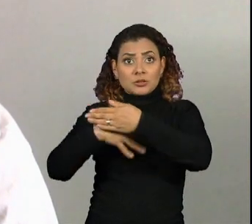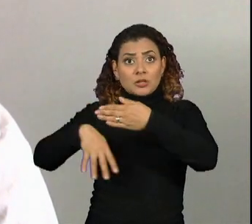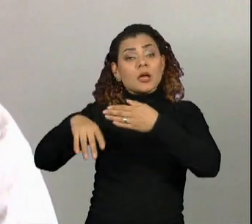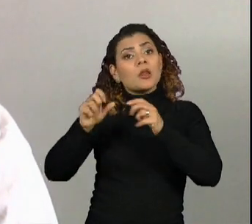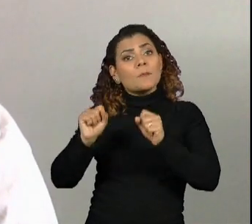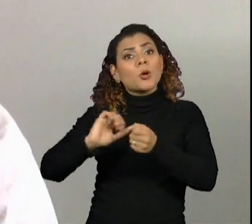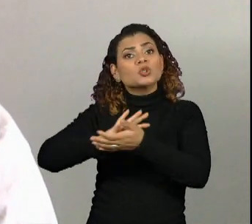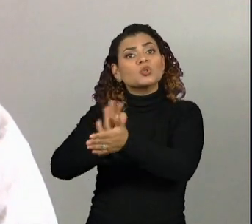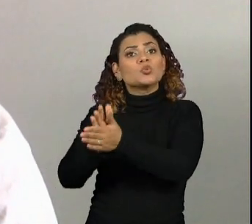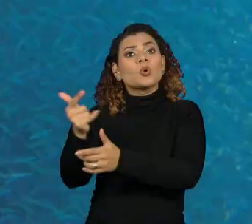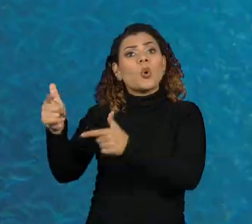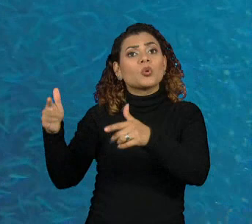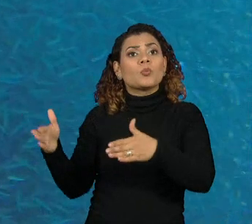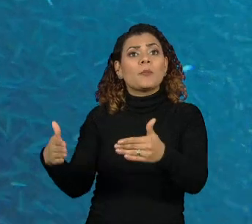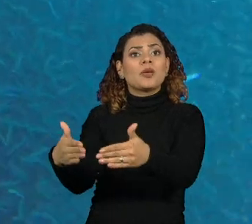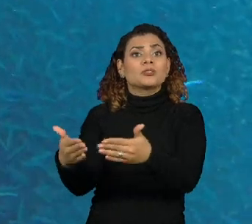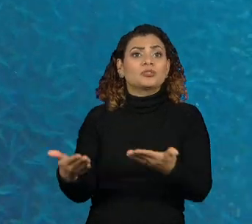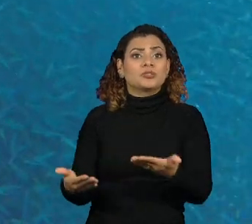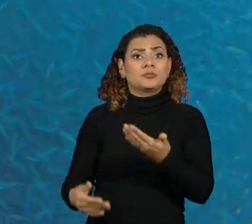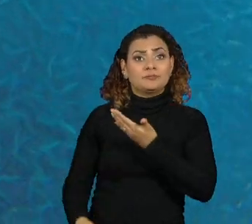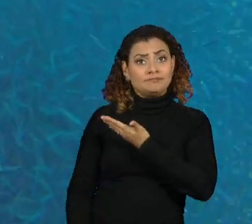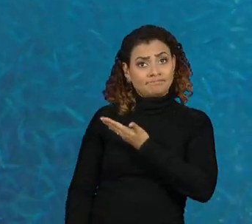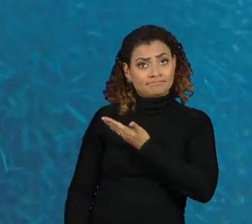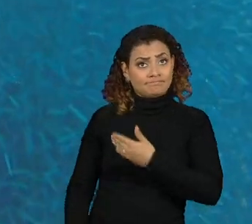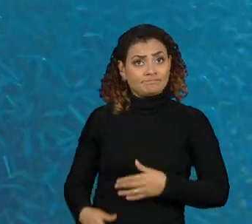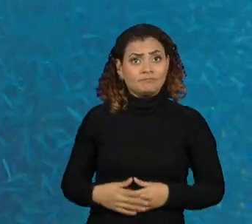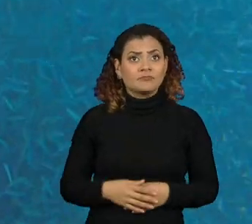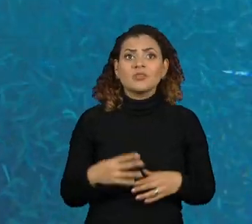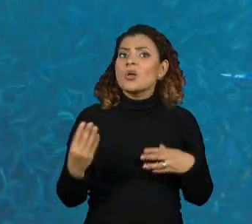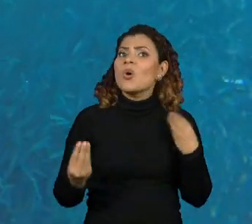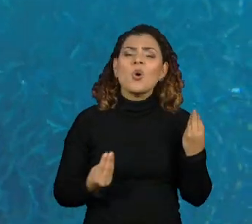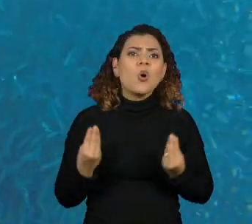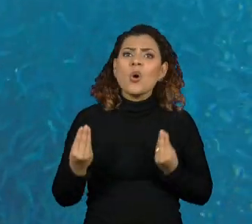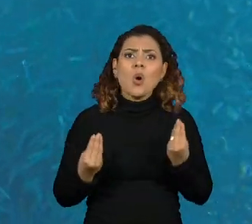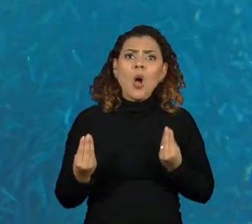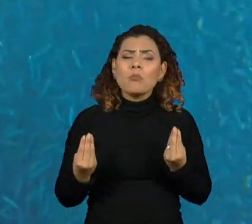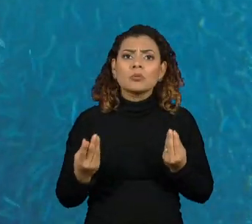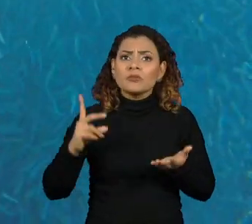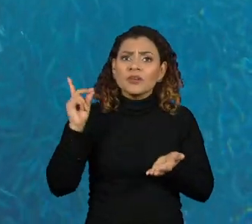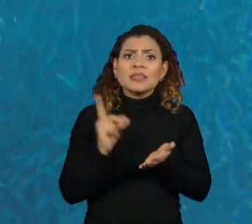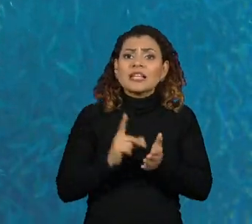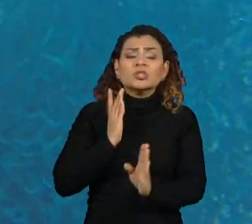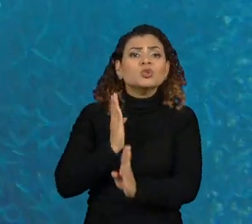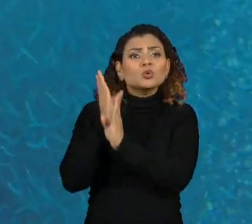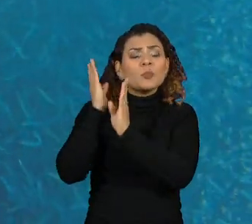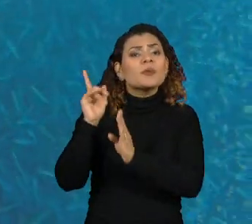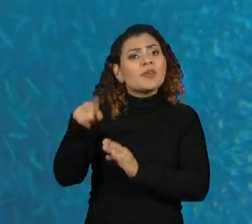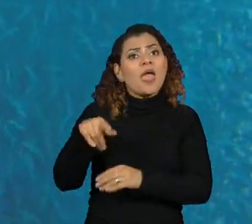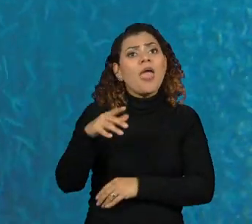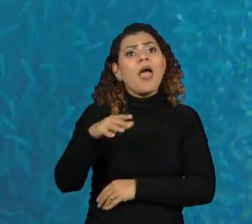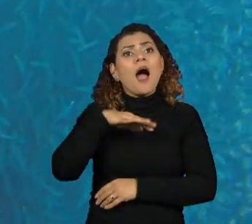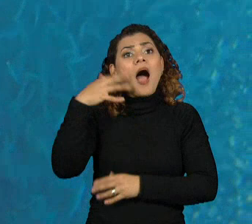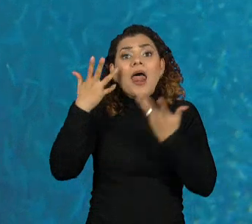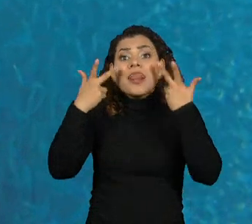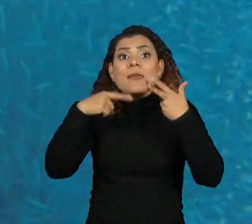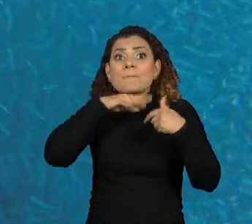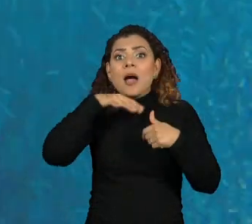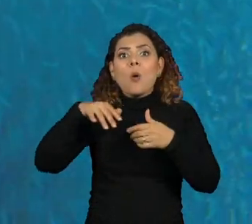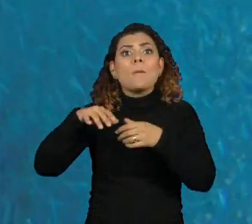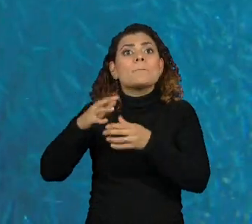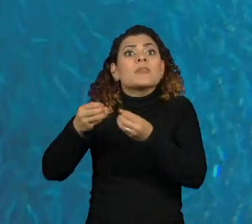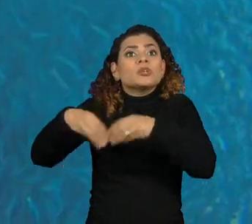de algumas espécies nessas ilhas. Como é que a gente pode definir uma espécie invasora? Espécie invasora é aquela que não